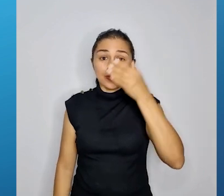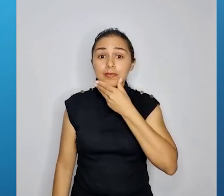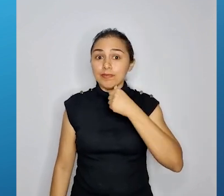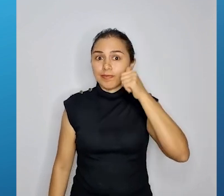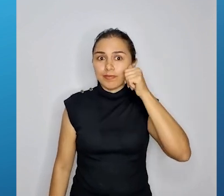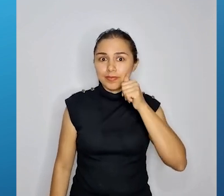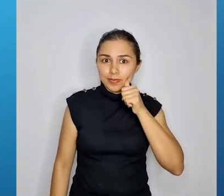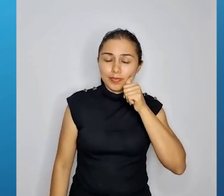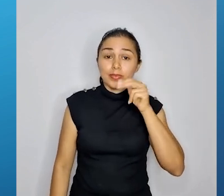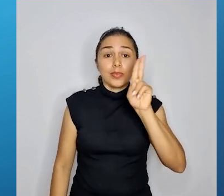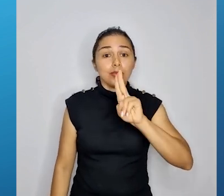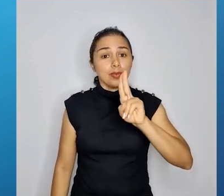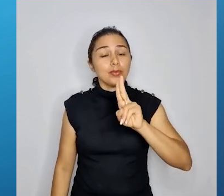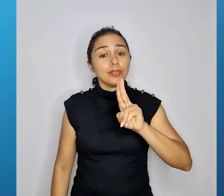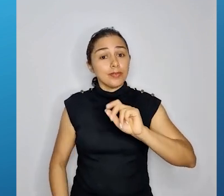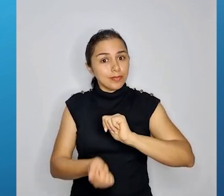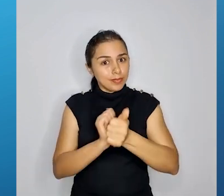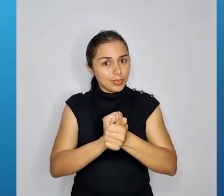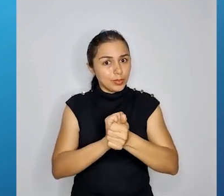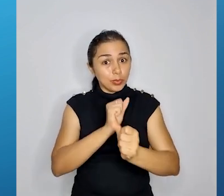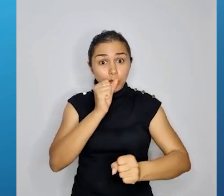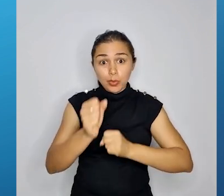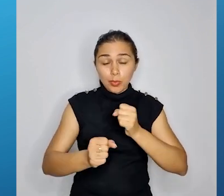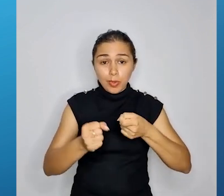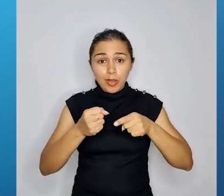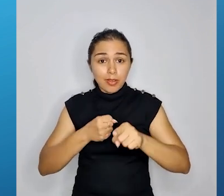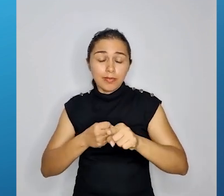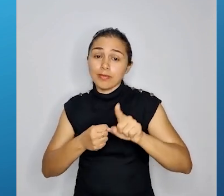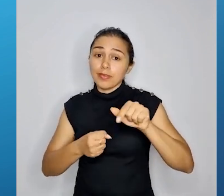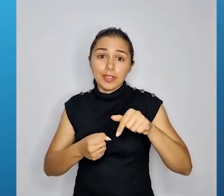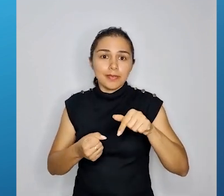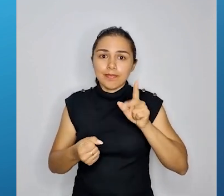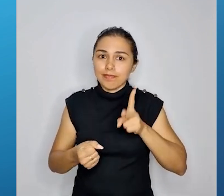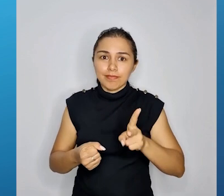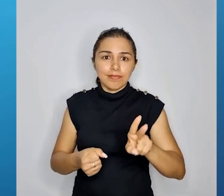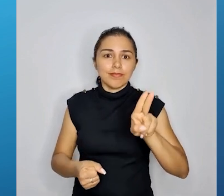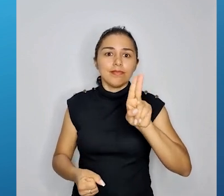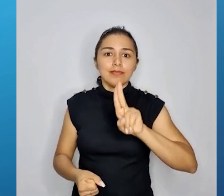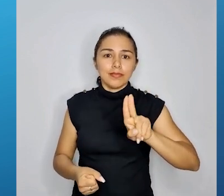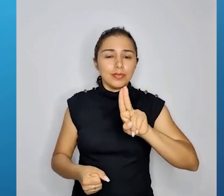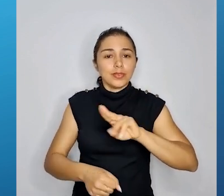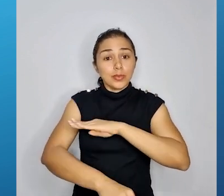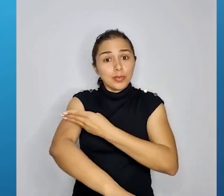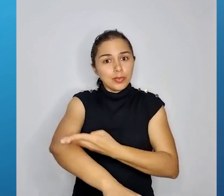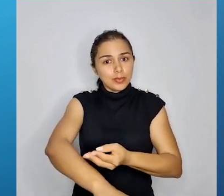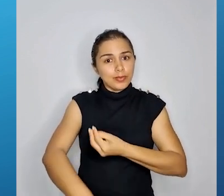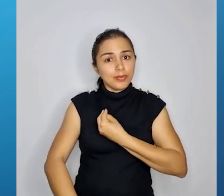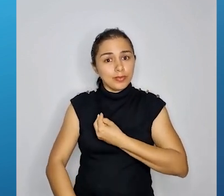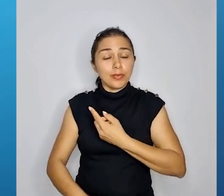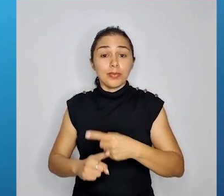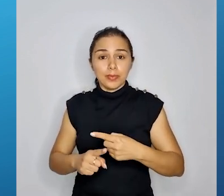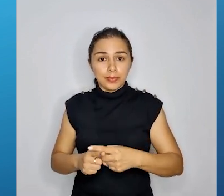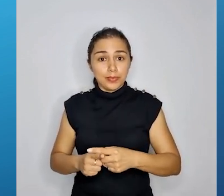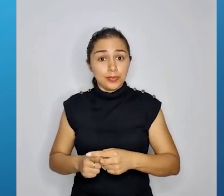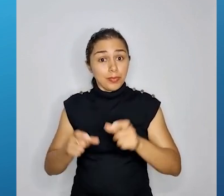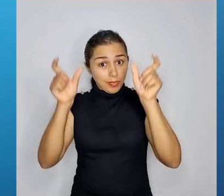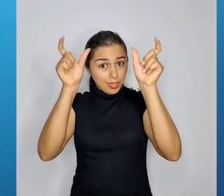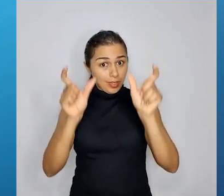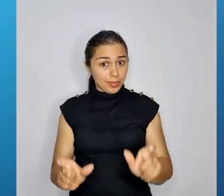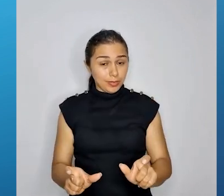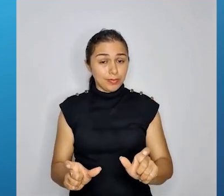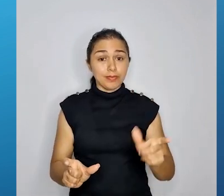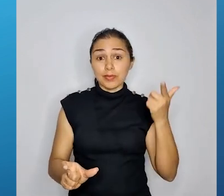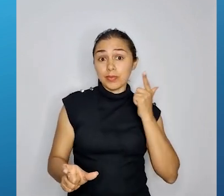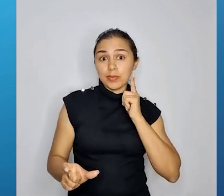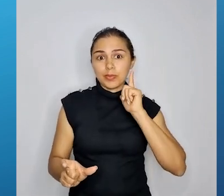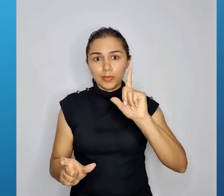vida? Porque ele, durante a prova, ele consegue aprender a aproveitar aquela jornada que